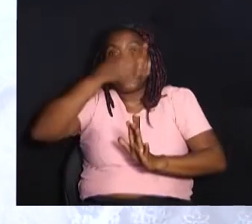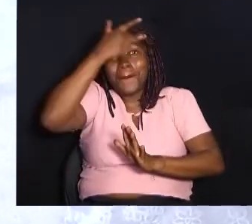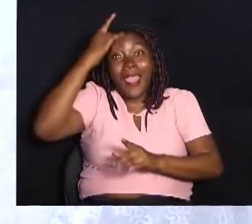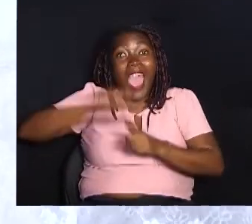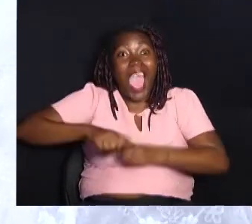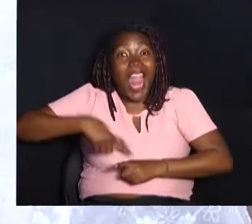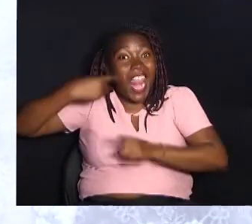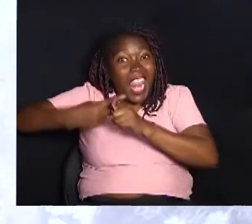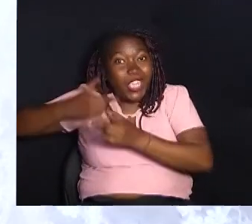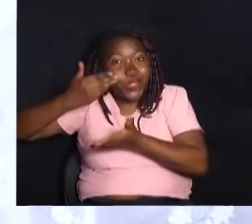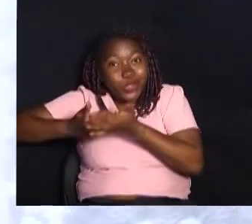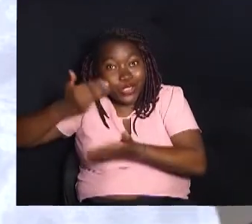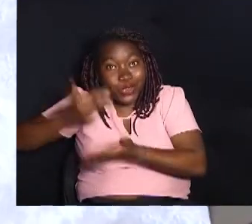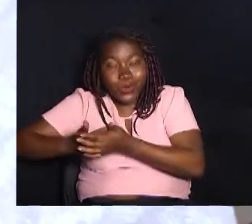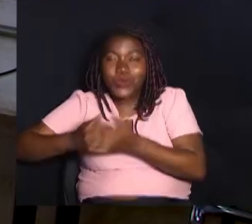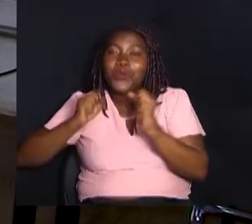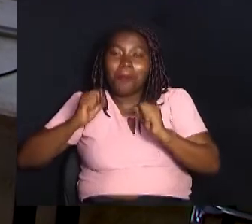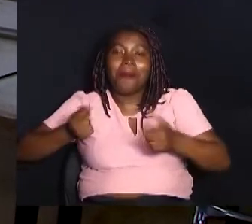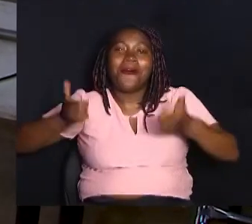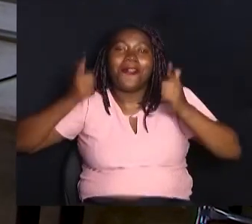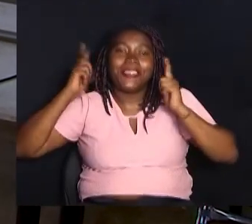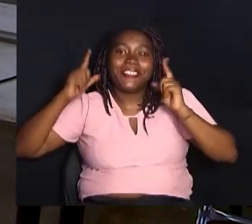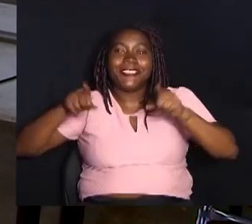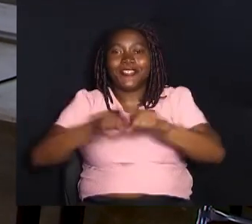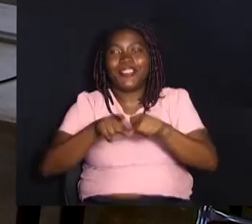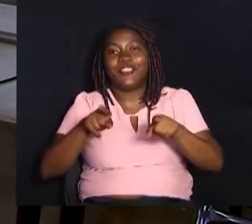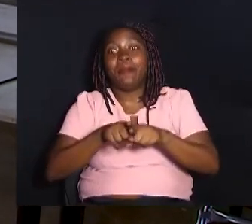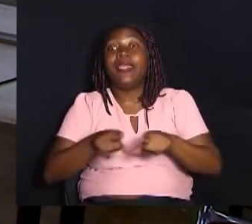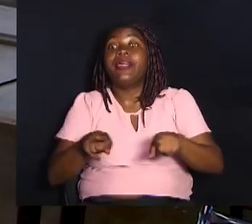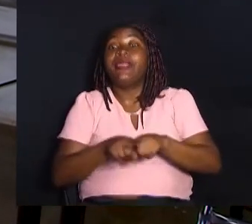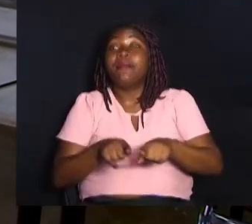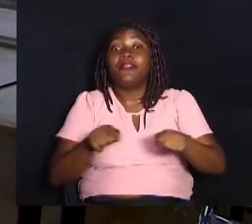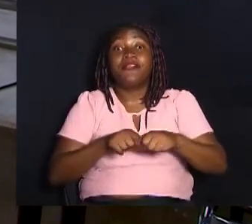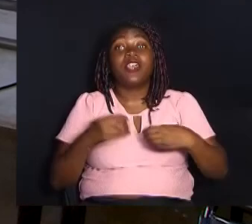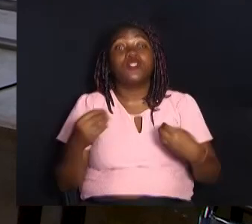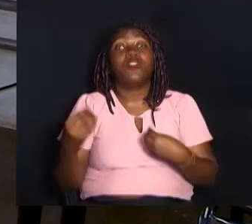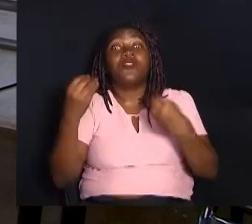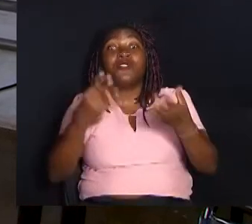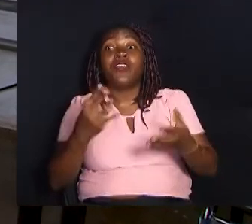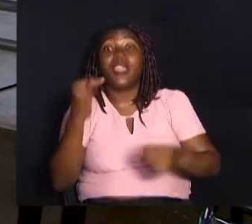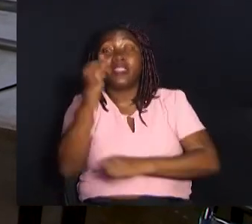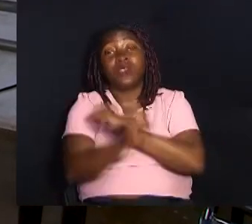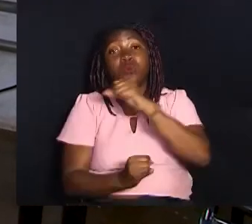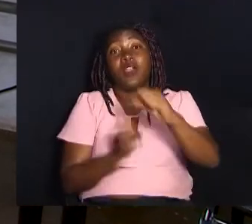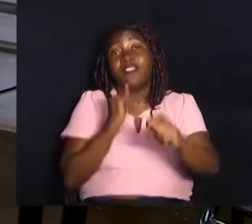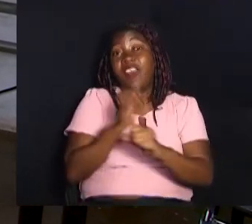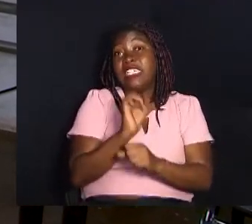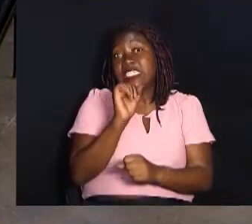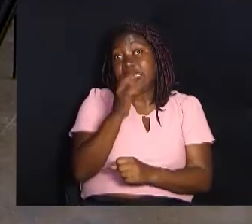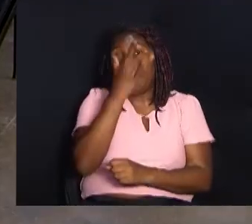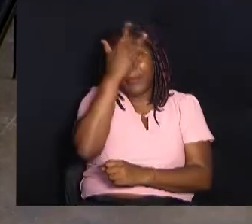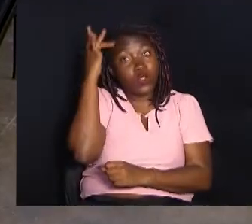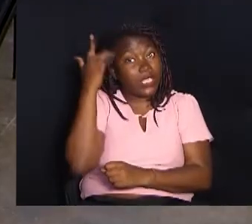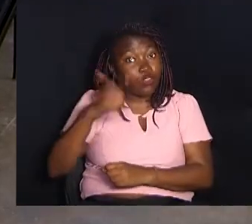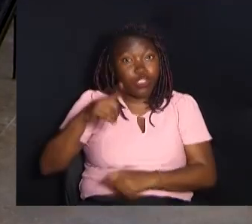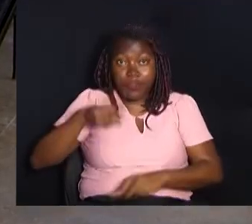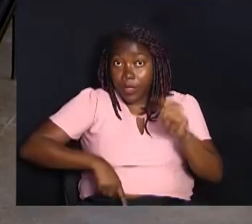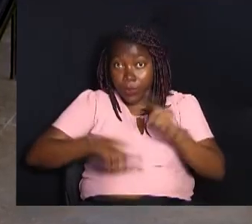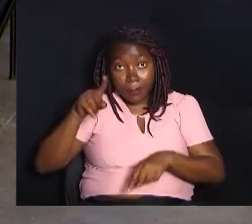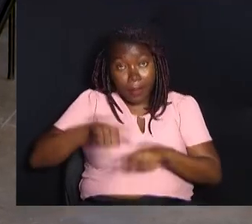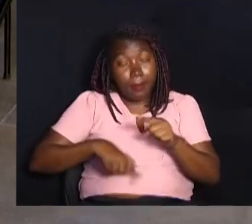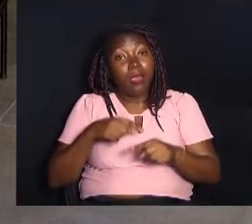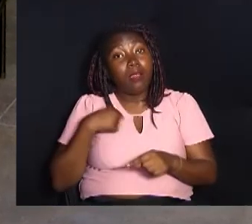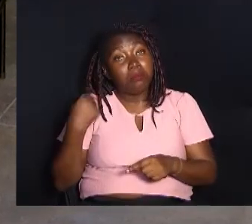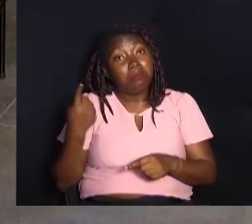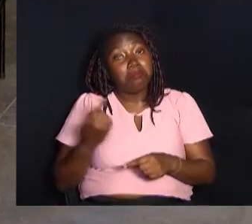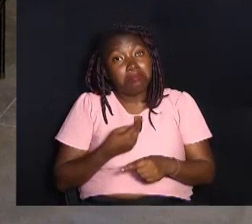um lugar para as pessoas que, além do estudo, elas podem se divertir também. A gente também faz a oferta do Wi-Fi e, se a pessoa